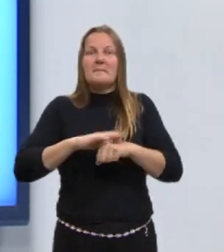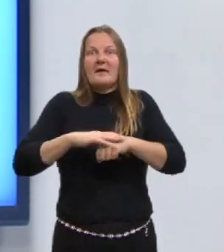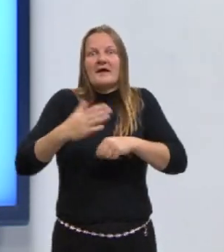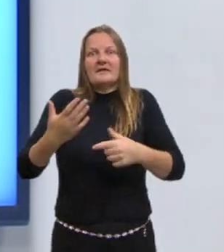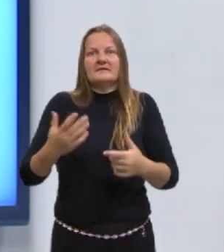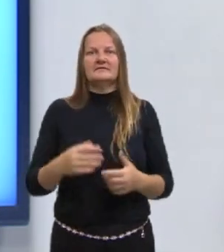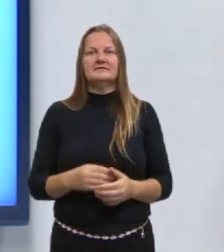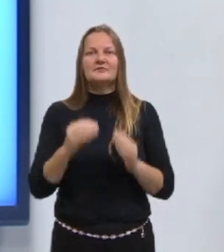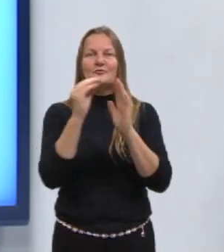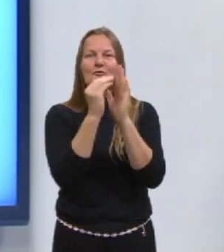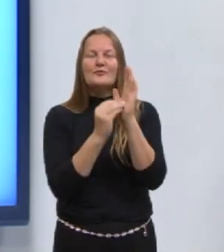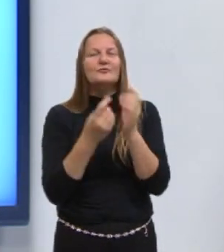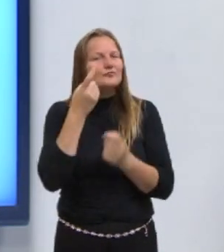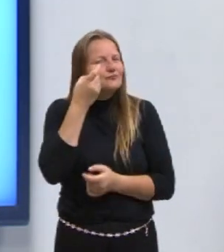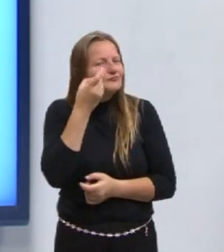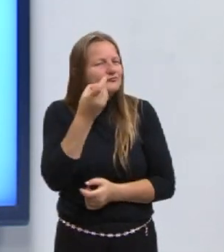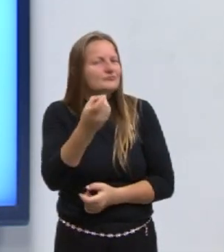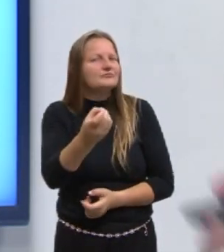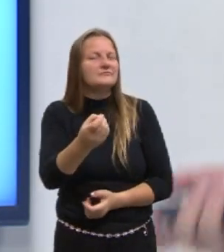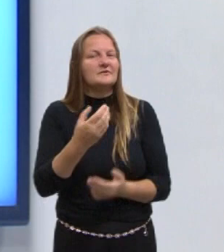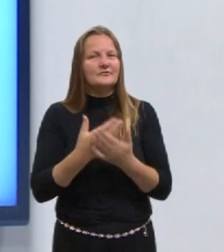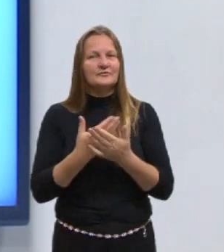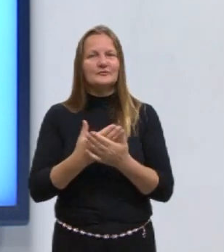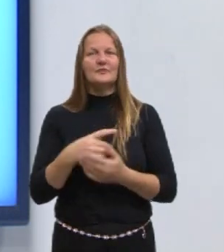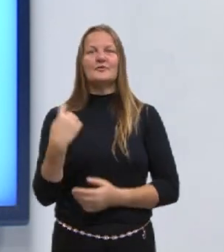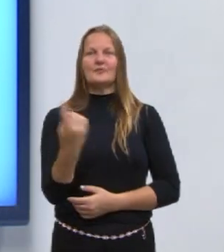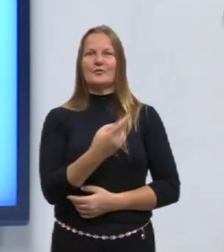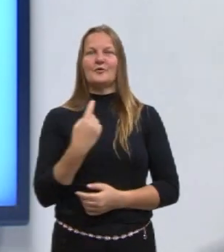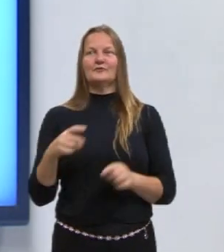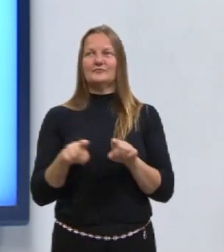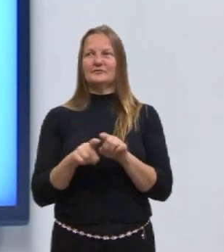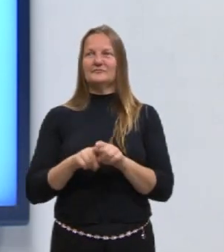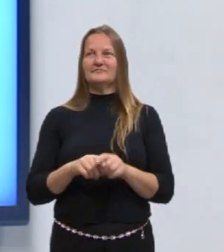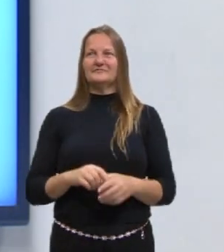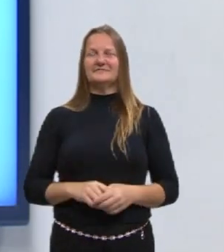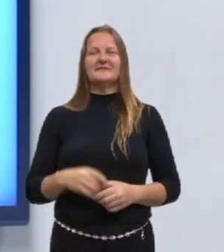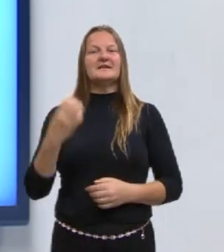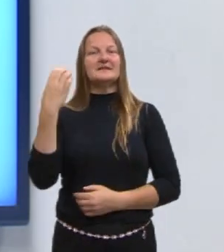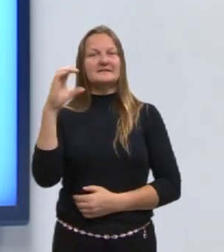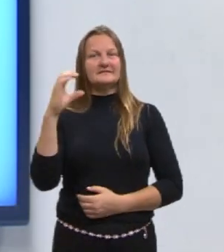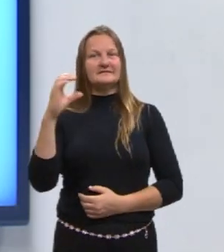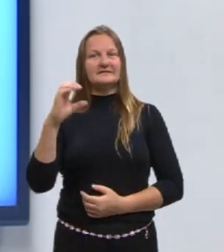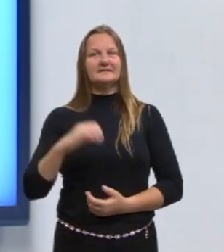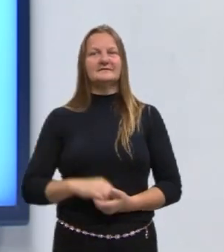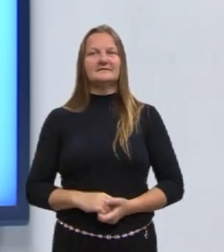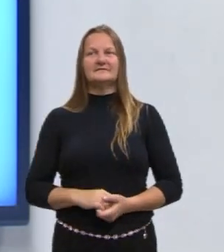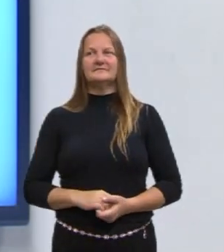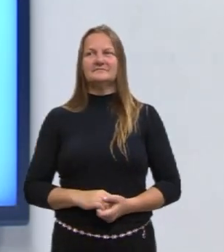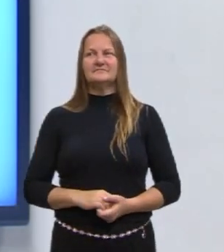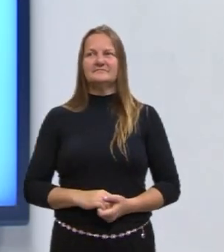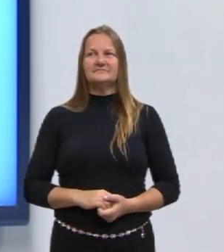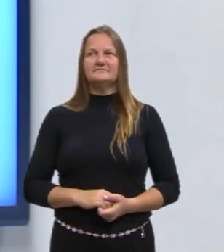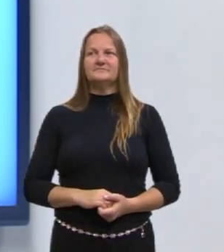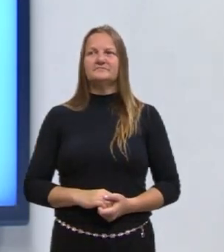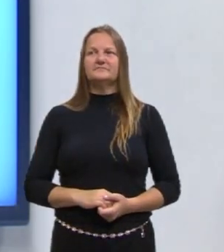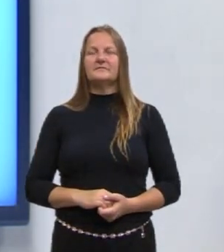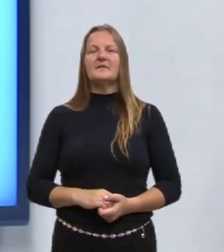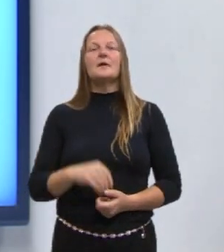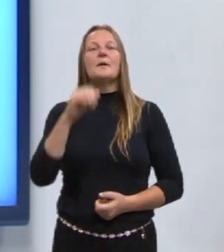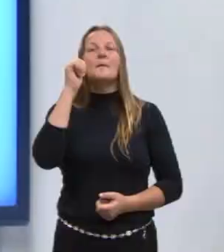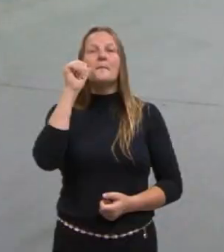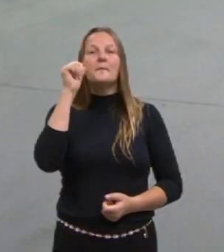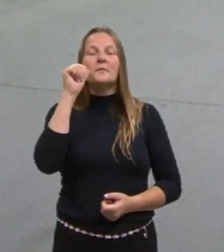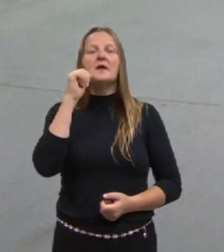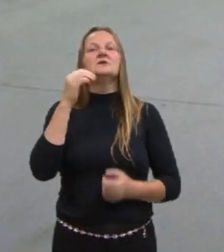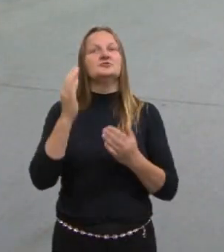Um conteúdo de interesse para estudar. E o nosso, né, é as ciências, né? Cada um com a sua ciência. Então, mulheres hoje em dia já